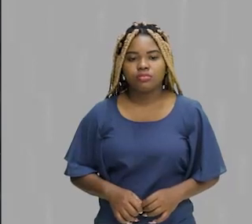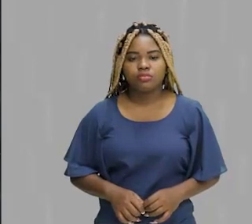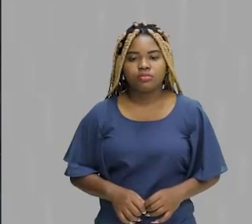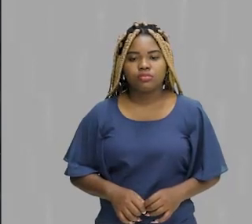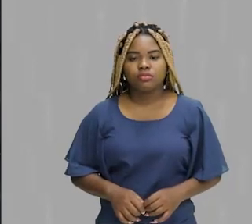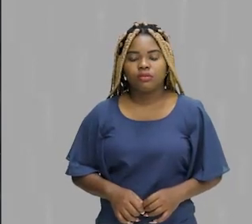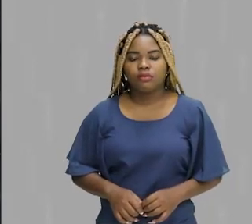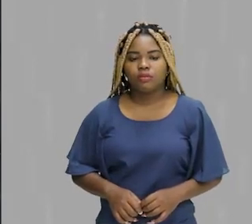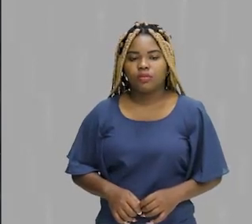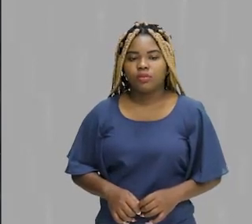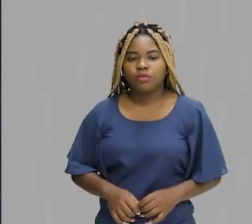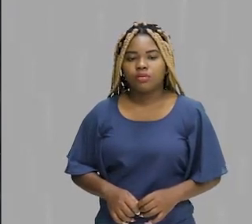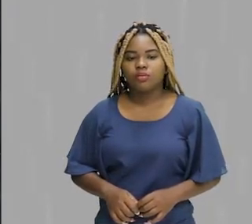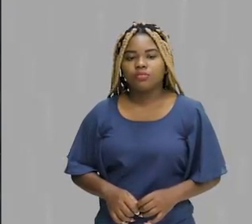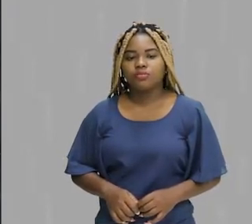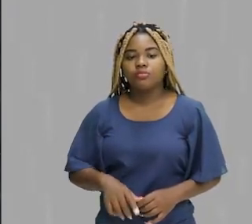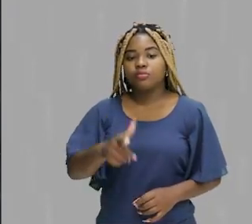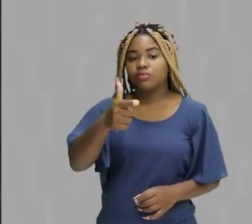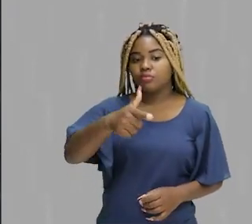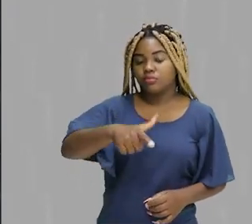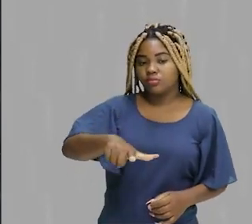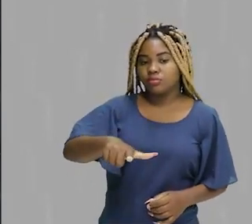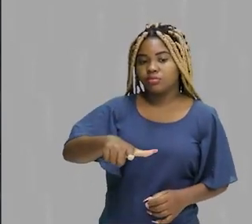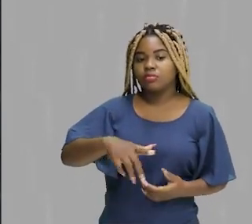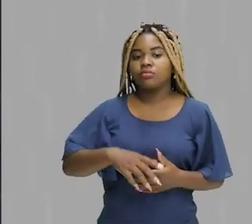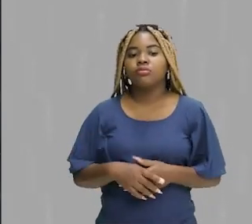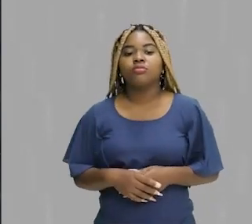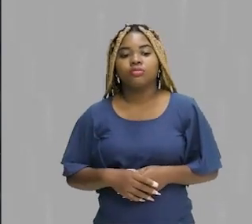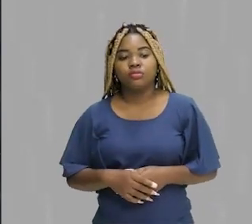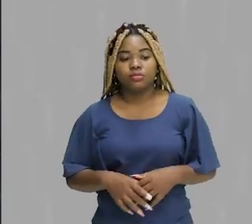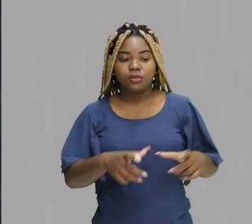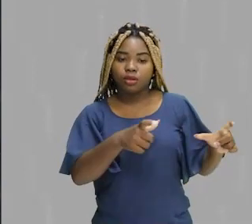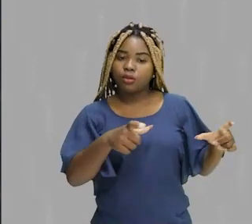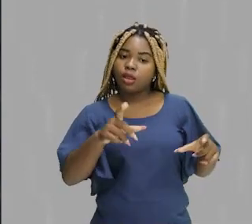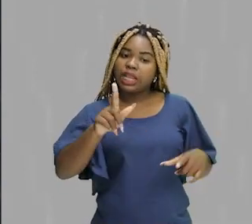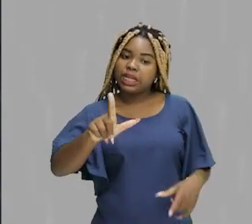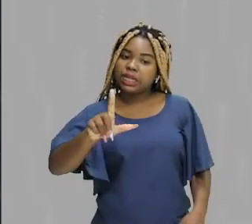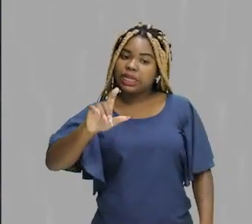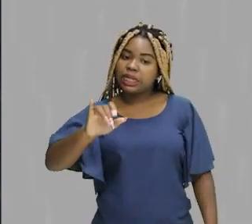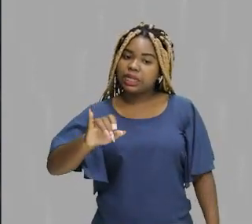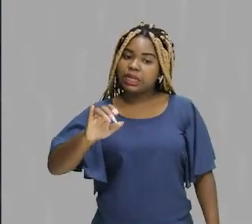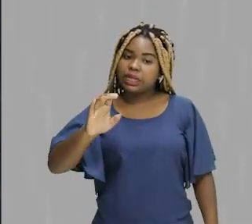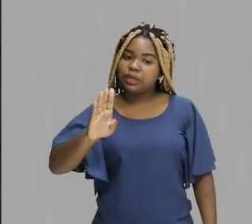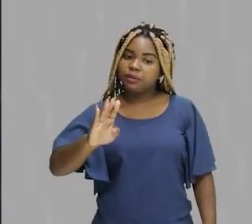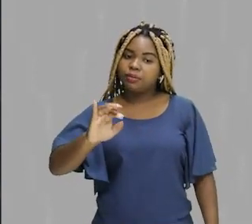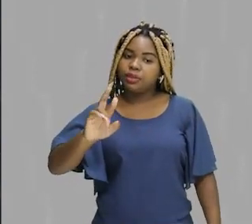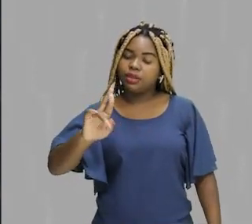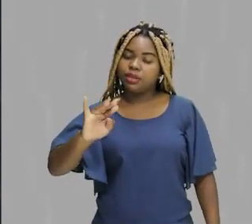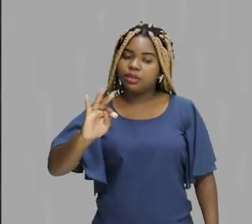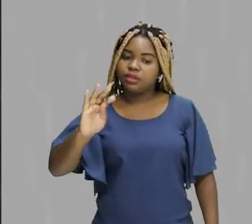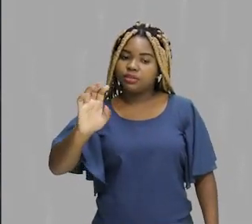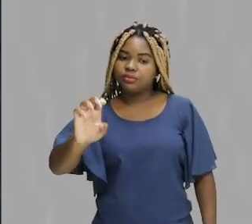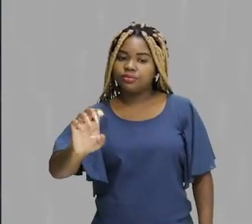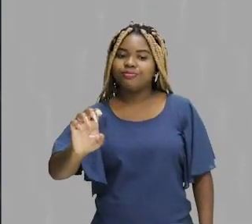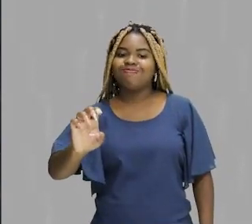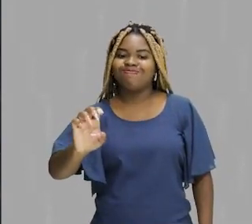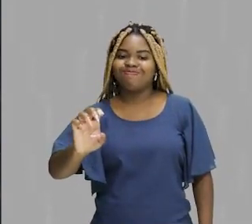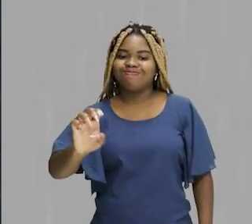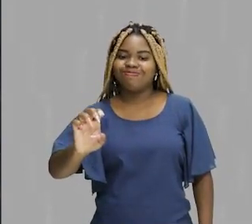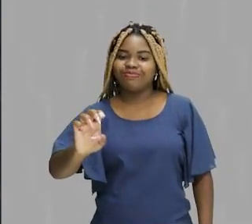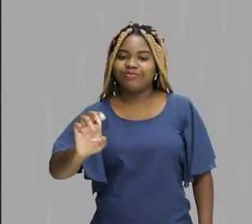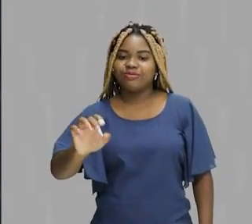kJ por mol. Em Ibiretê, região metropolitana de Belo Horizonte, está em fase de instalação